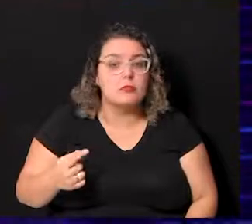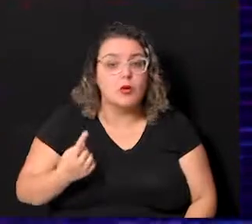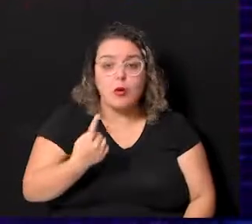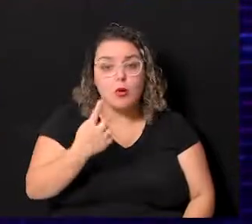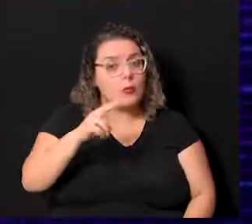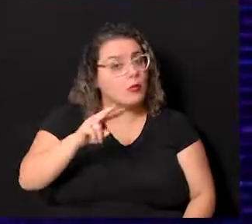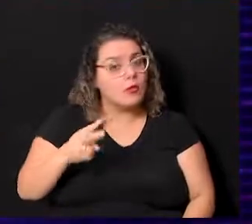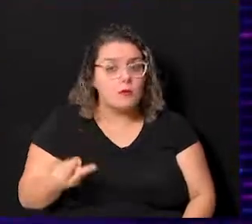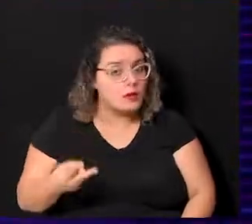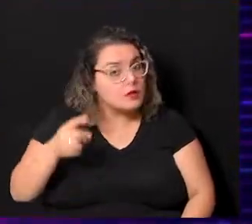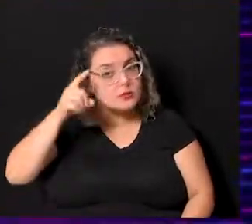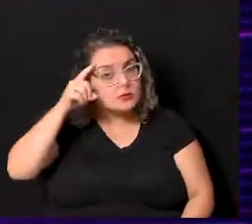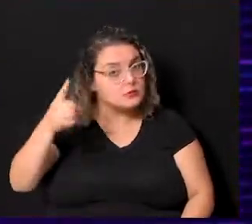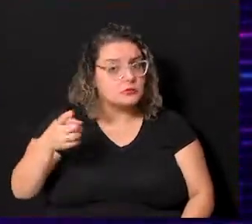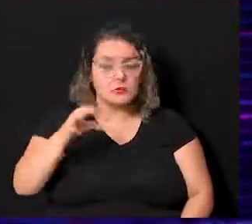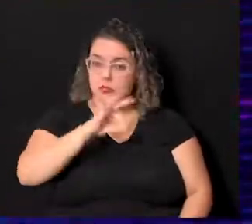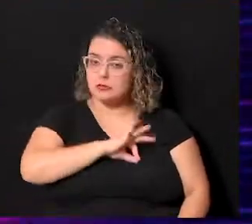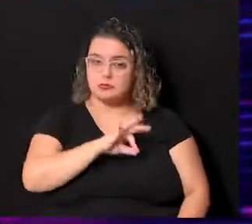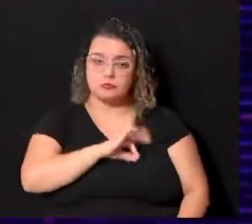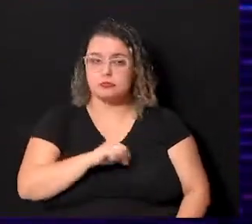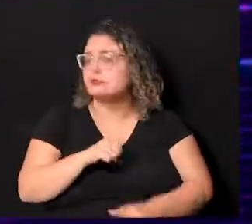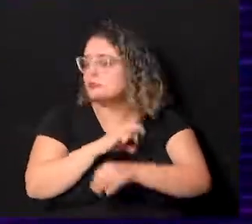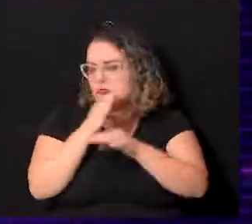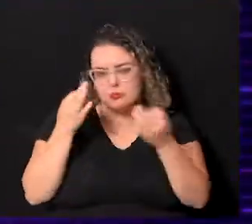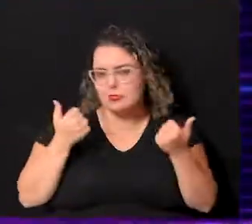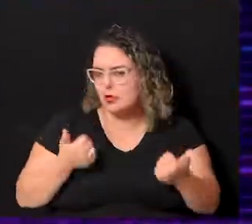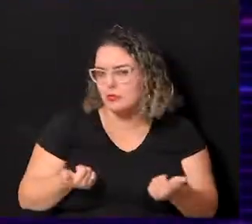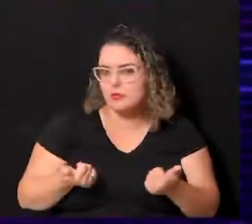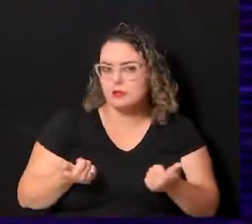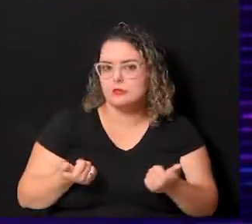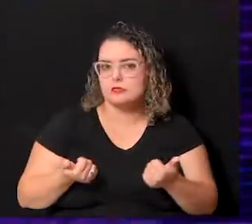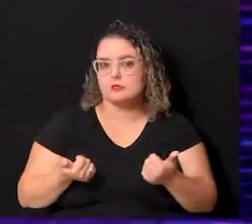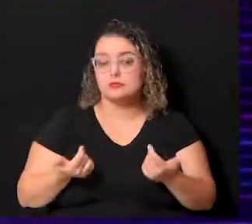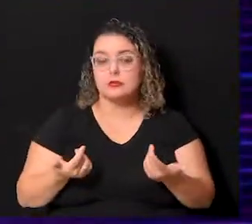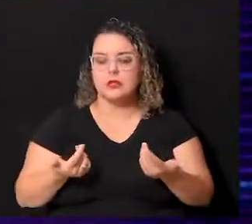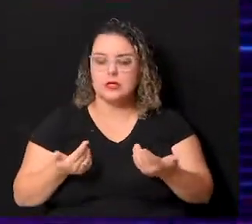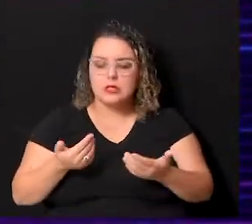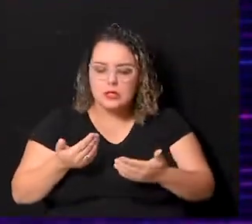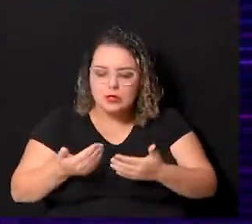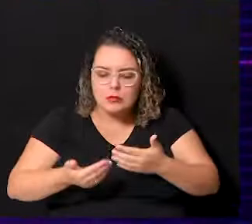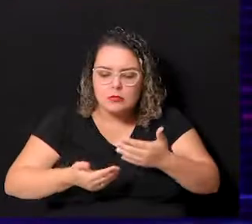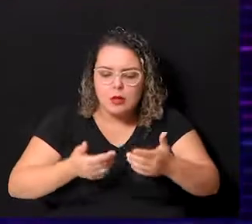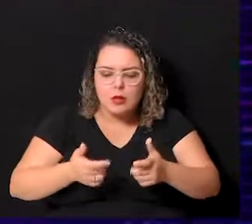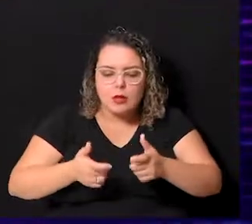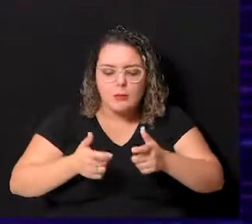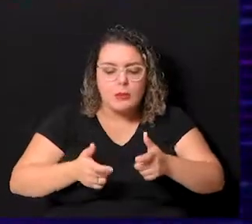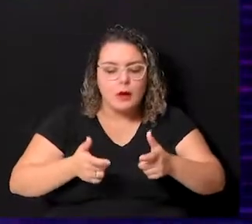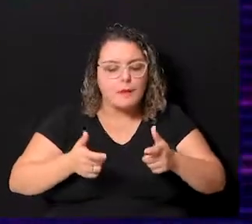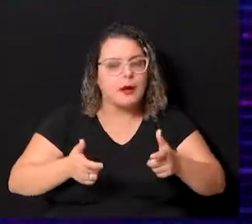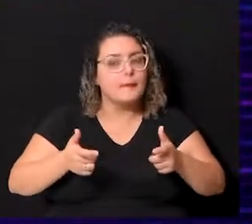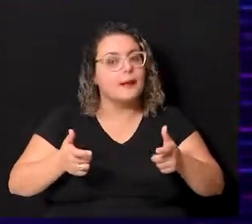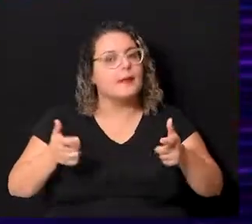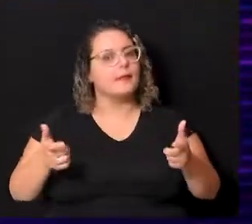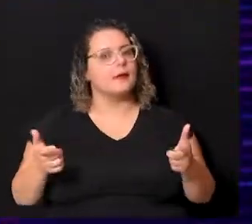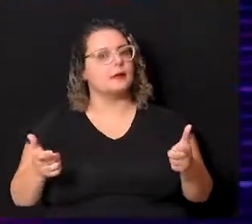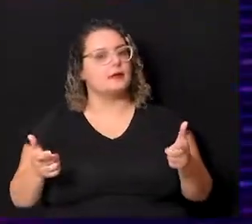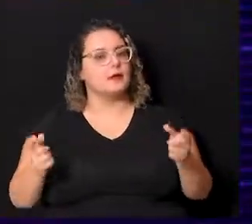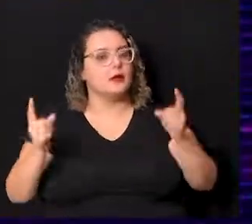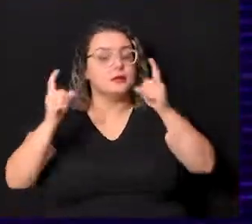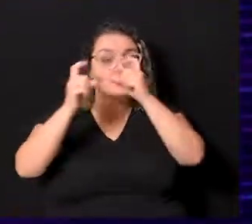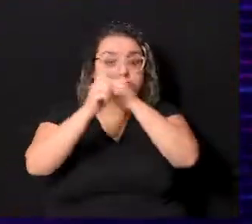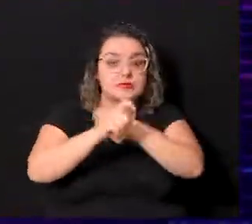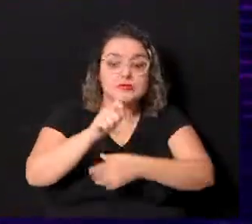uma vez ao dia. Simples, salário na conta, lindo. E aí a coisa começou a crescer e tal, e é